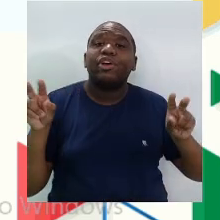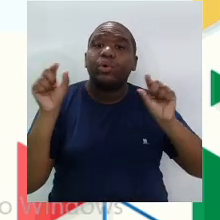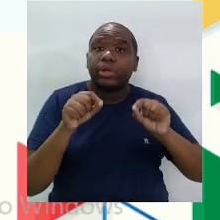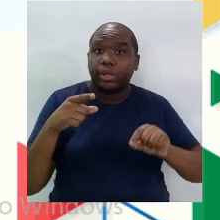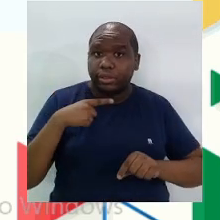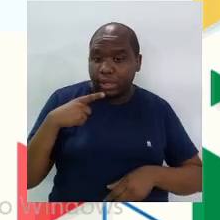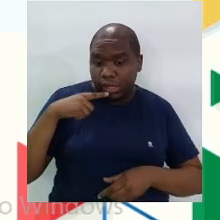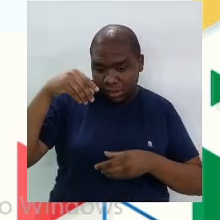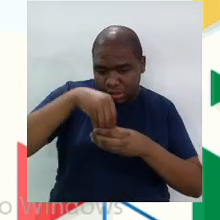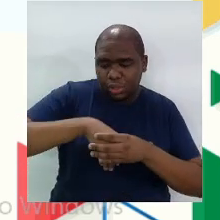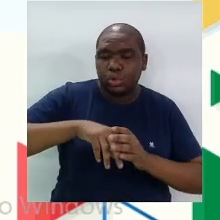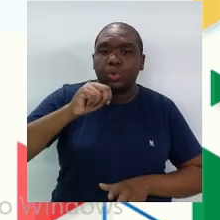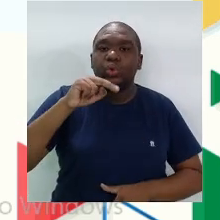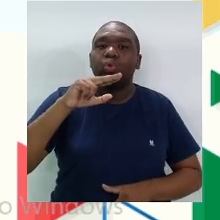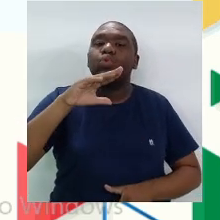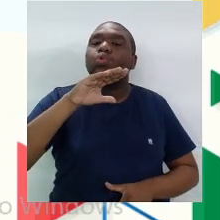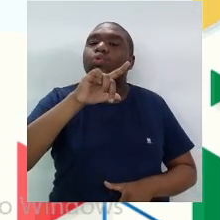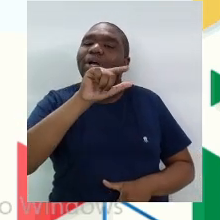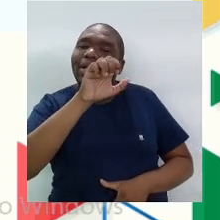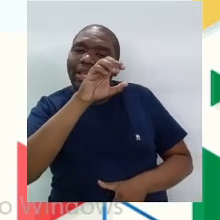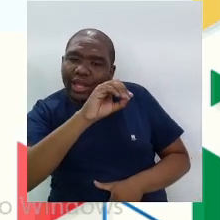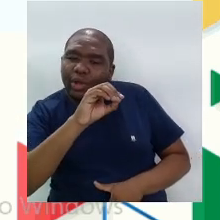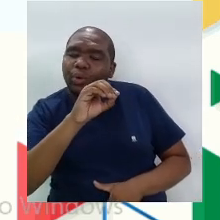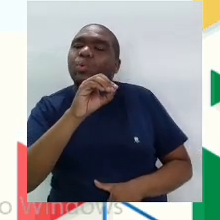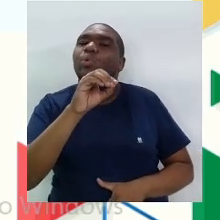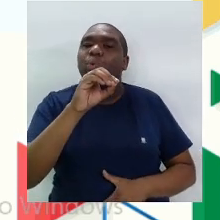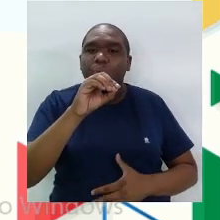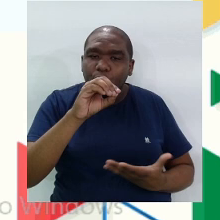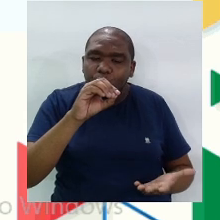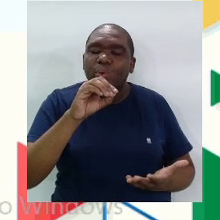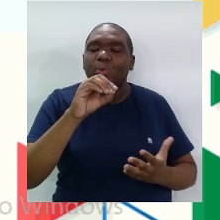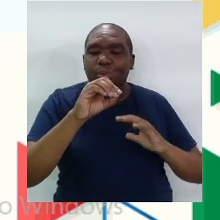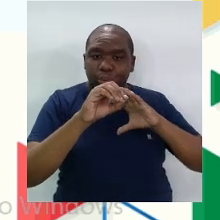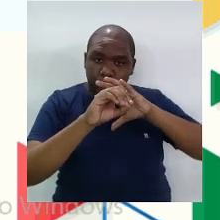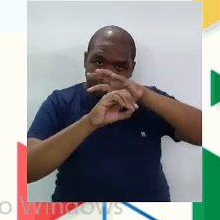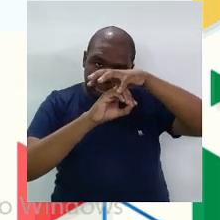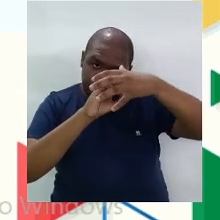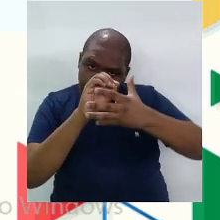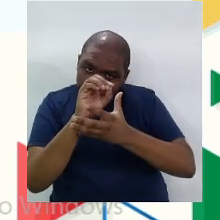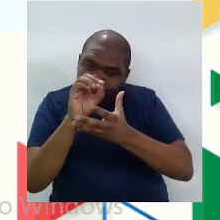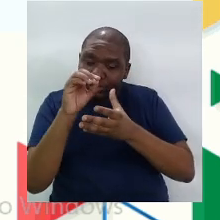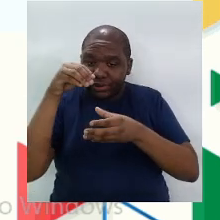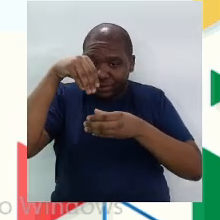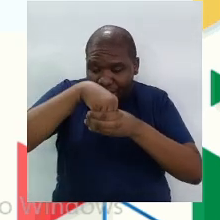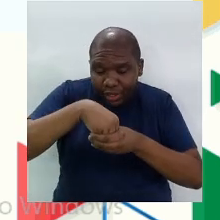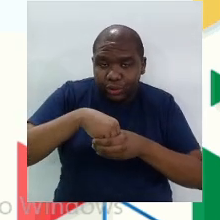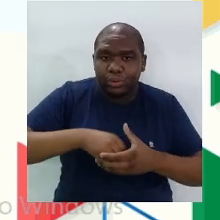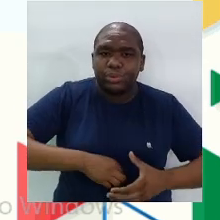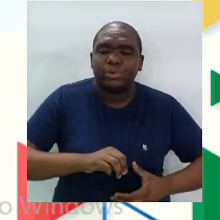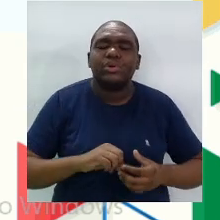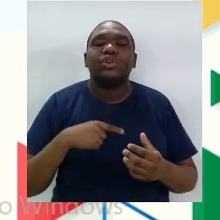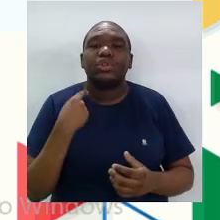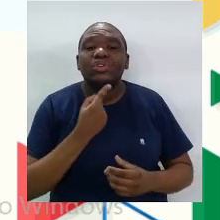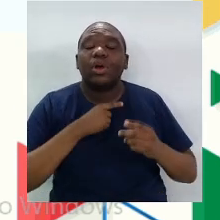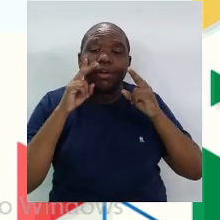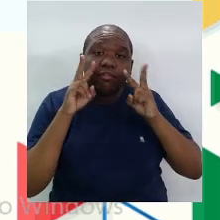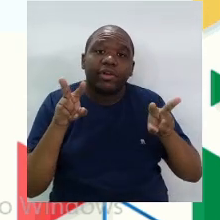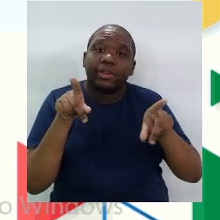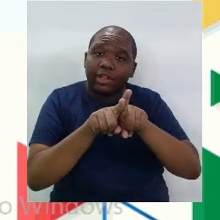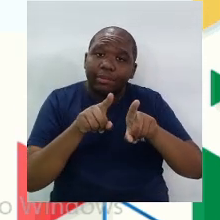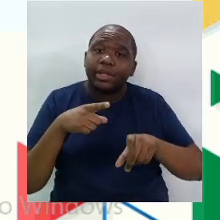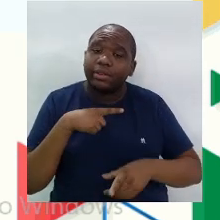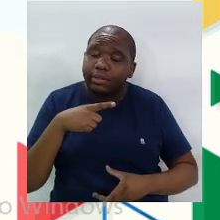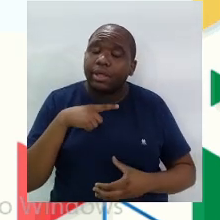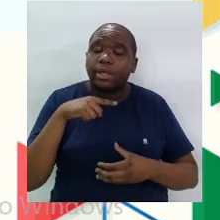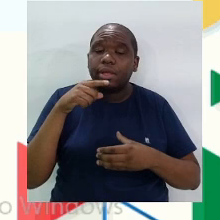núcleo delimitado por um envoltório nuclear. Nas células eucarionte, é possível observar ainda a